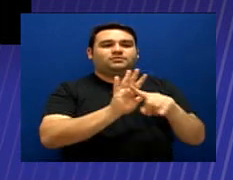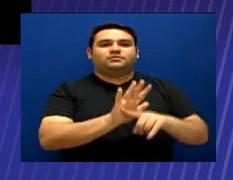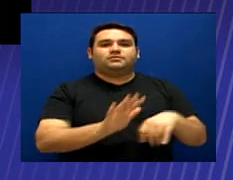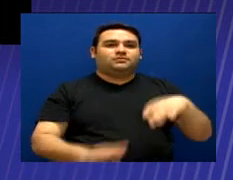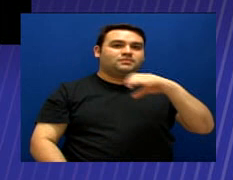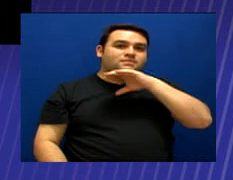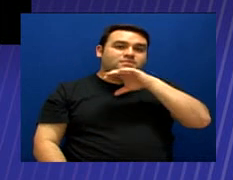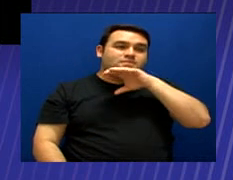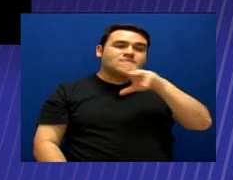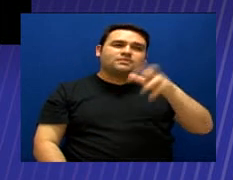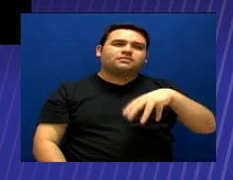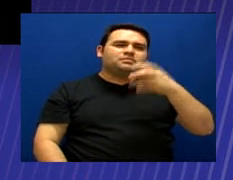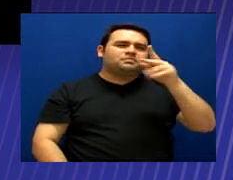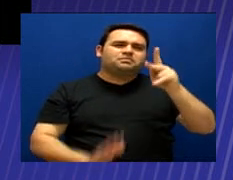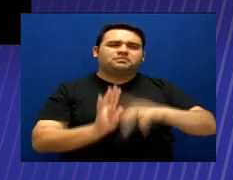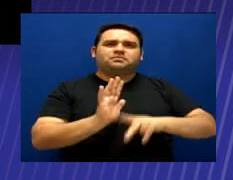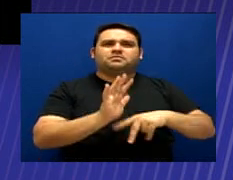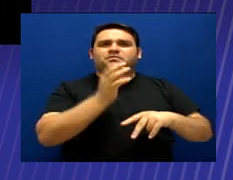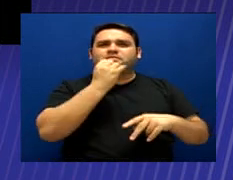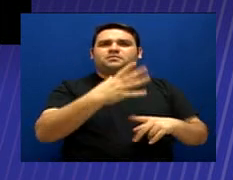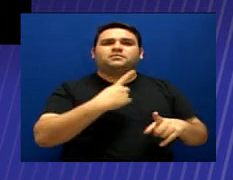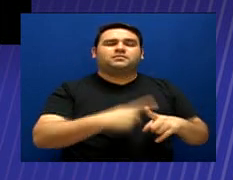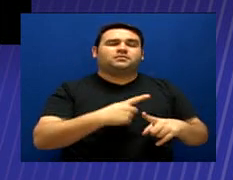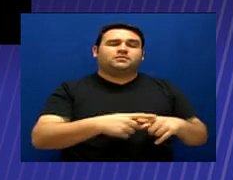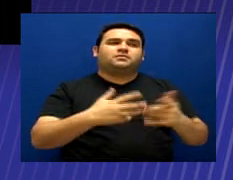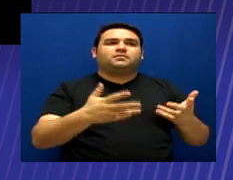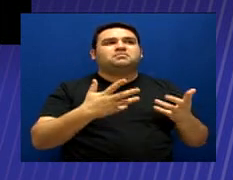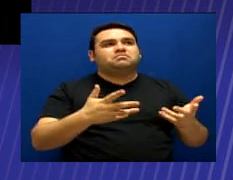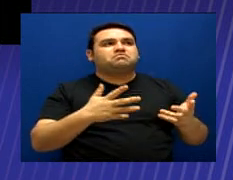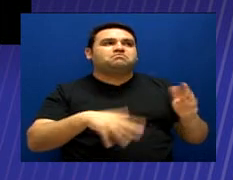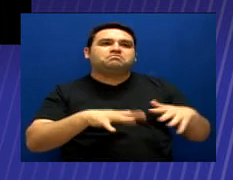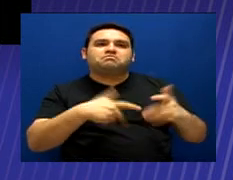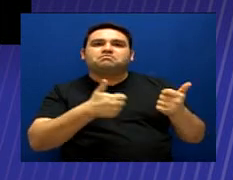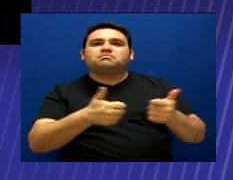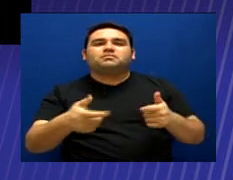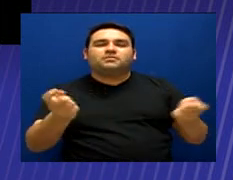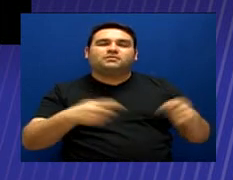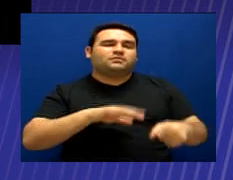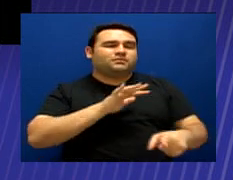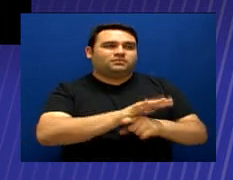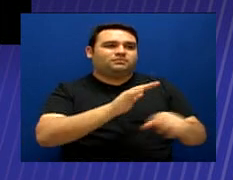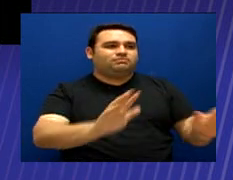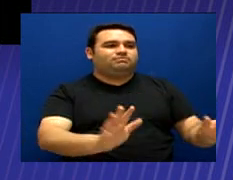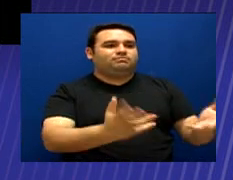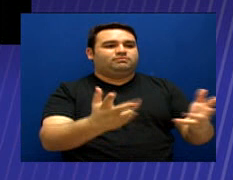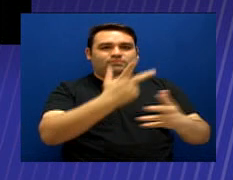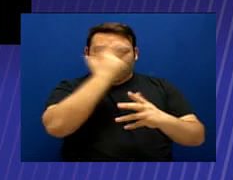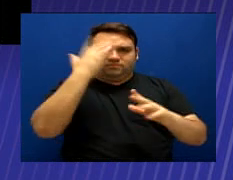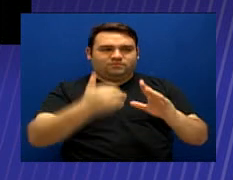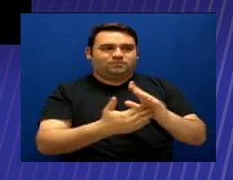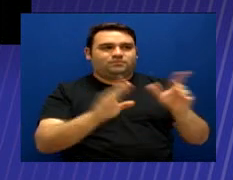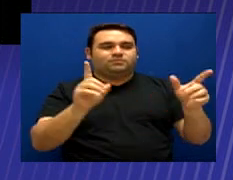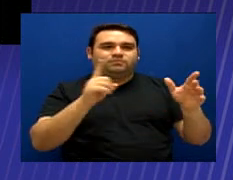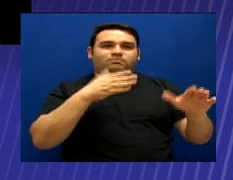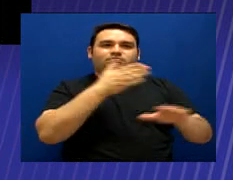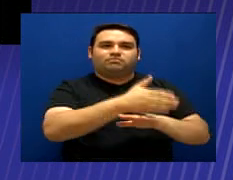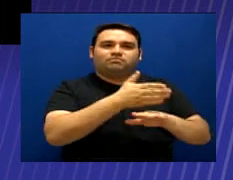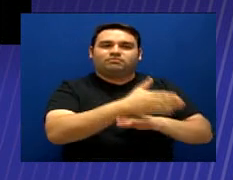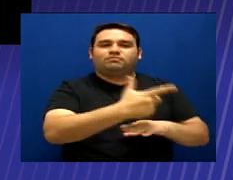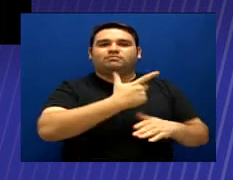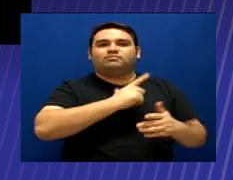assim, é um projeto muito interessante que, quer queira, quer não, acaba incentivando as pessoas a participarem,